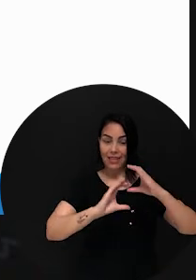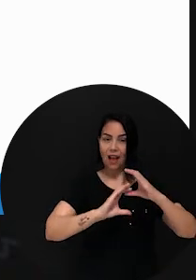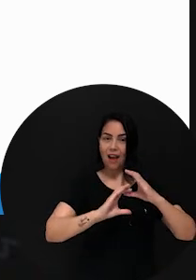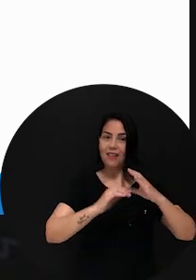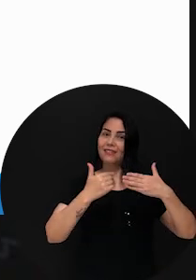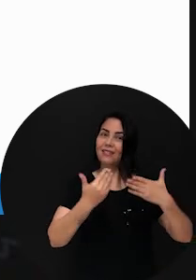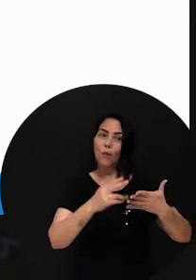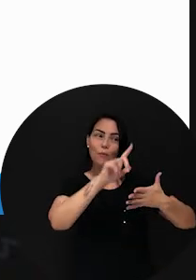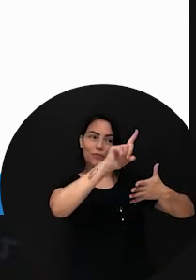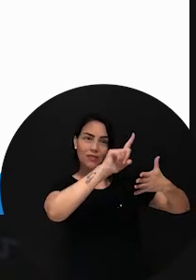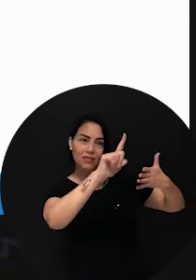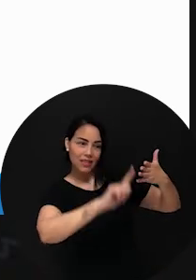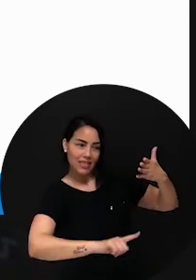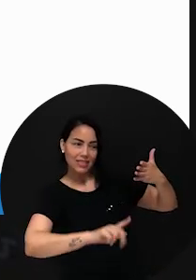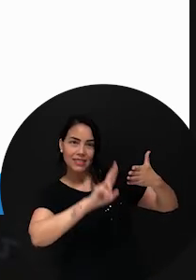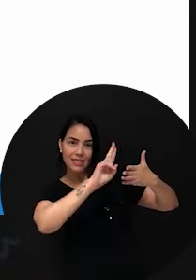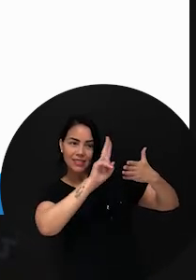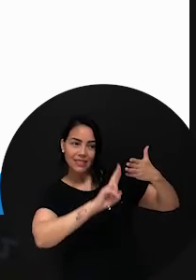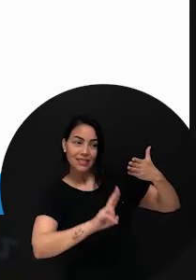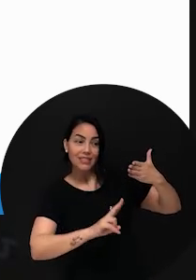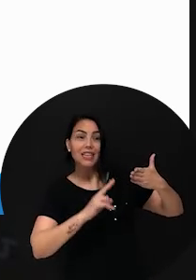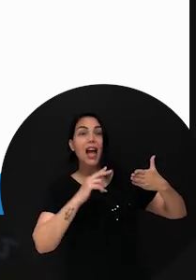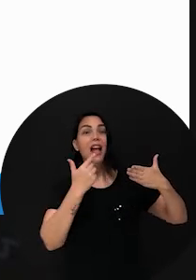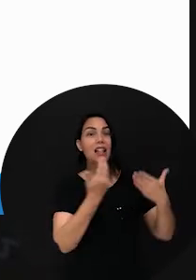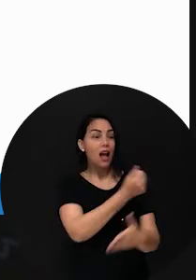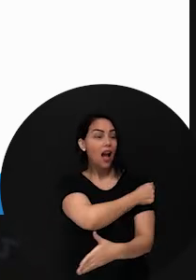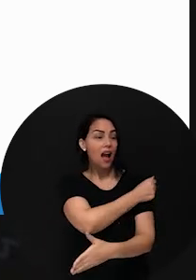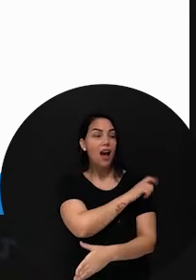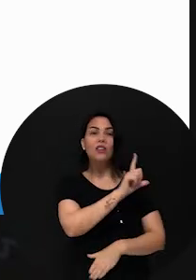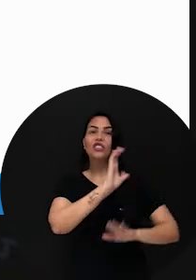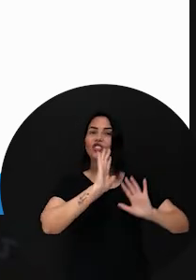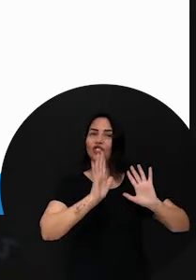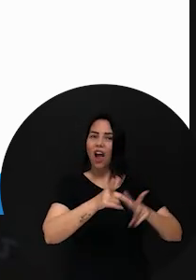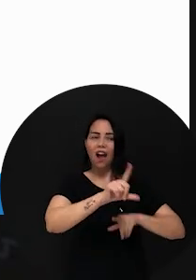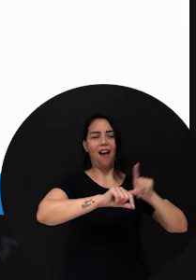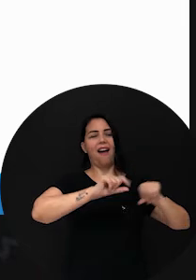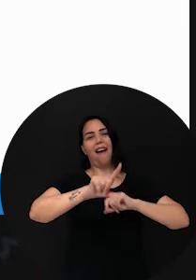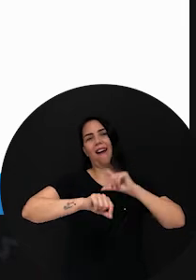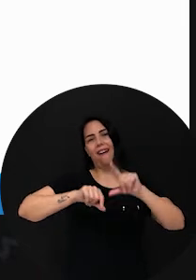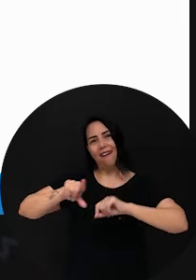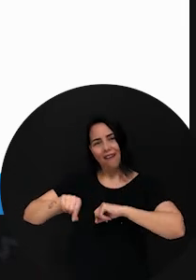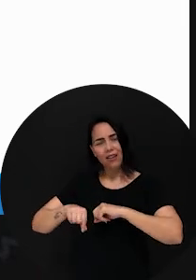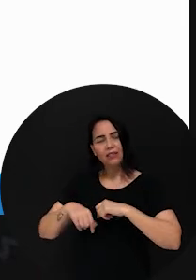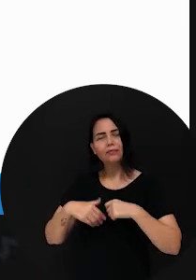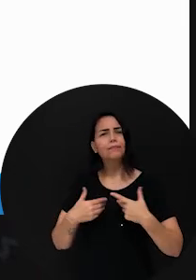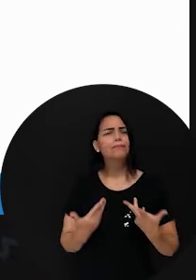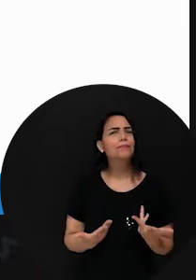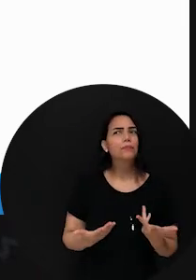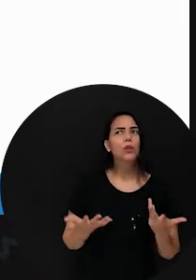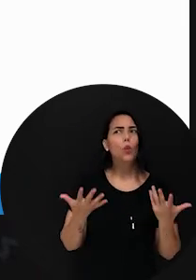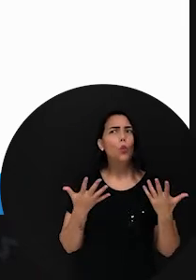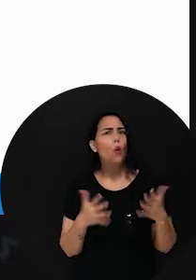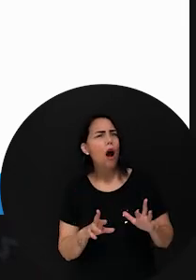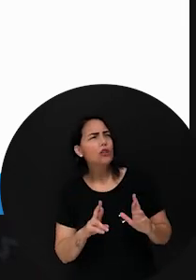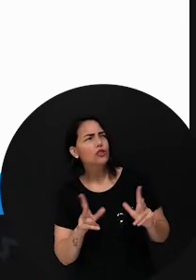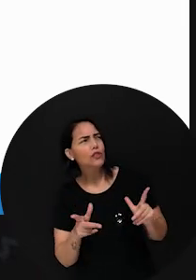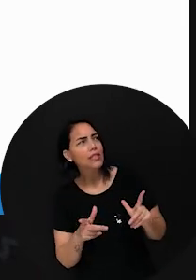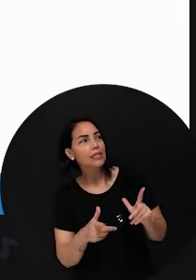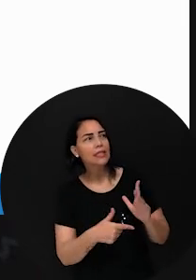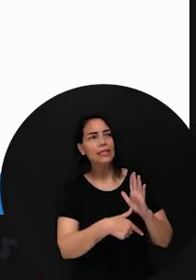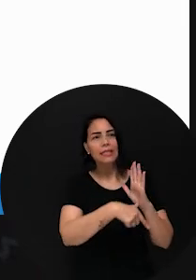alunos que foram selecionados, ok? Então, qual é a diferença dos pré-selecionados para